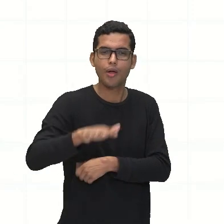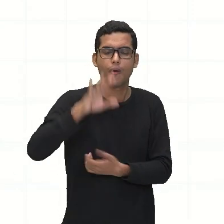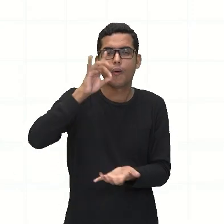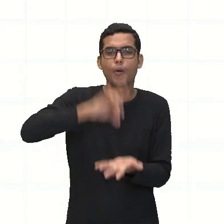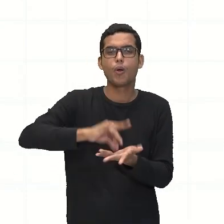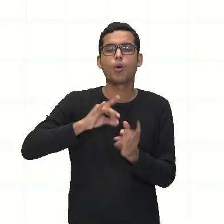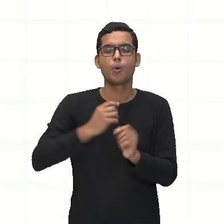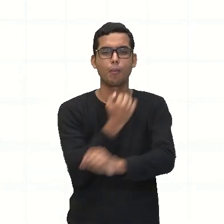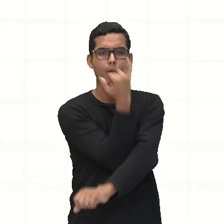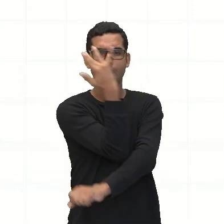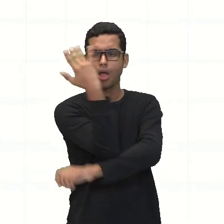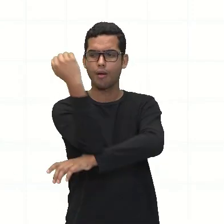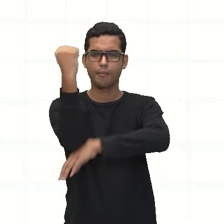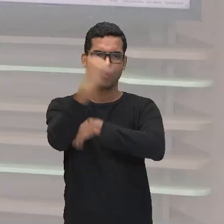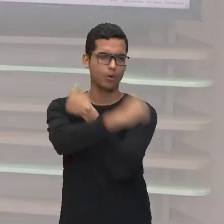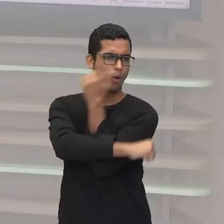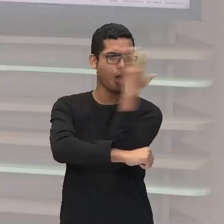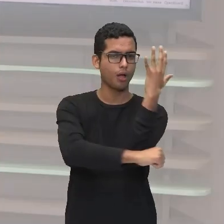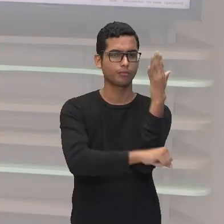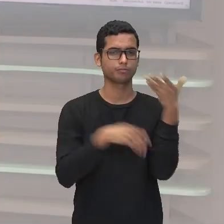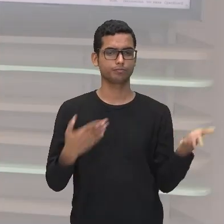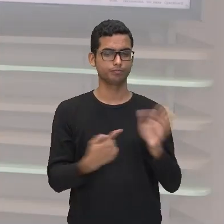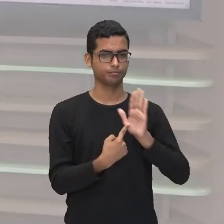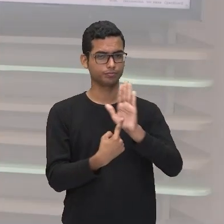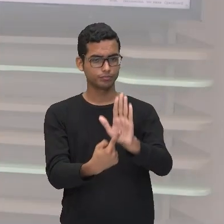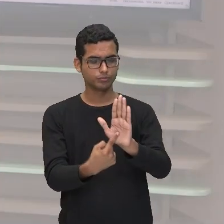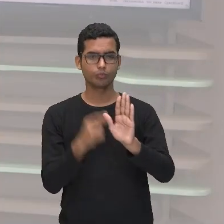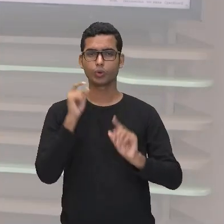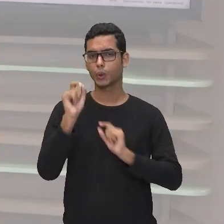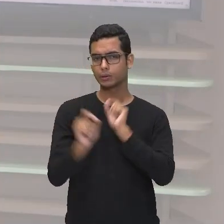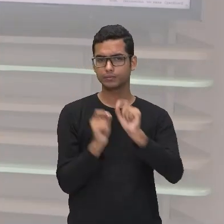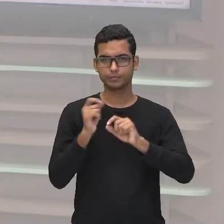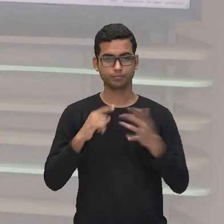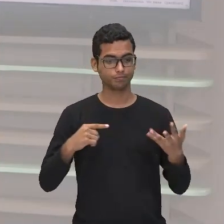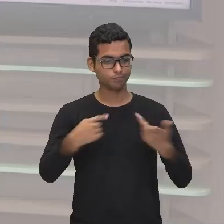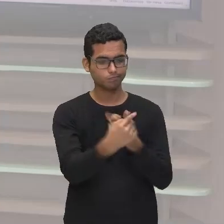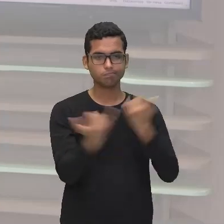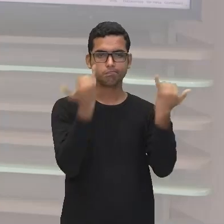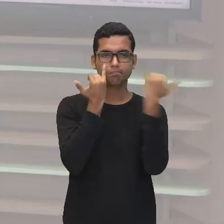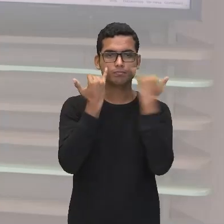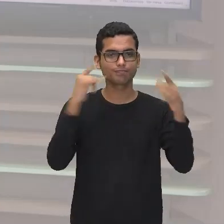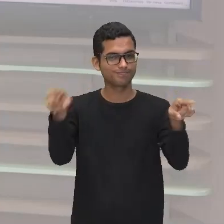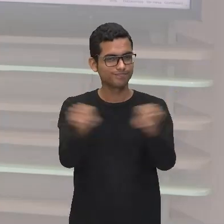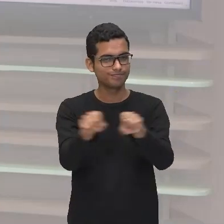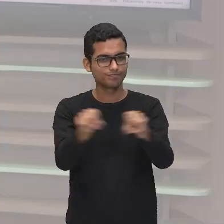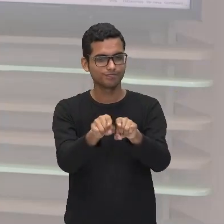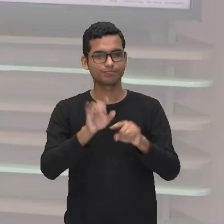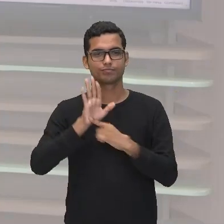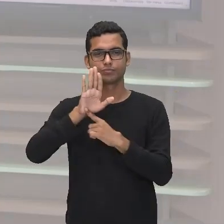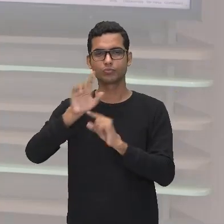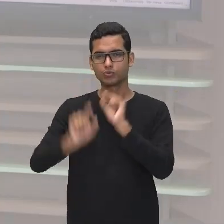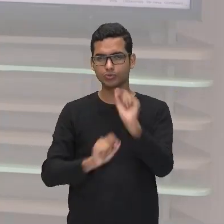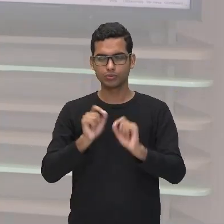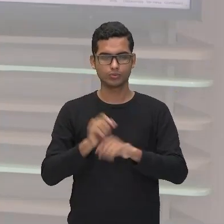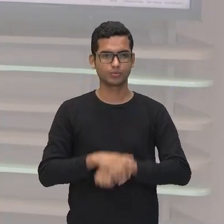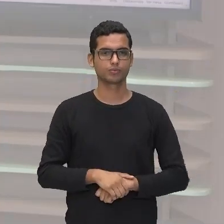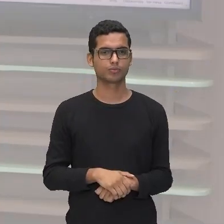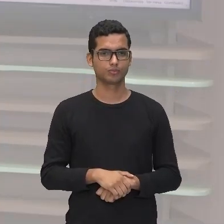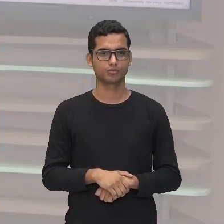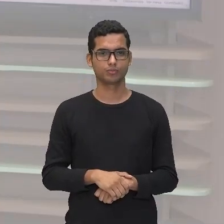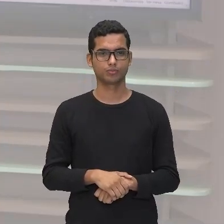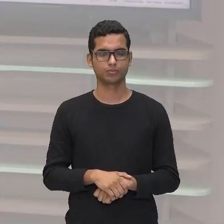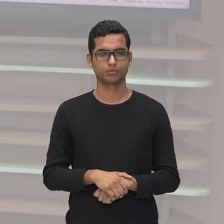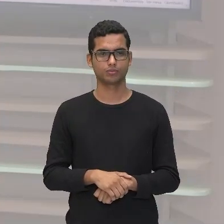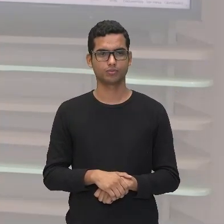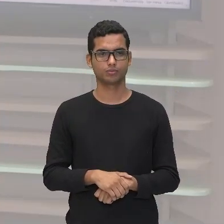Então, esse poema, ele traz, além de outras mensagens, ele traz essa, né? Traz